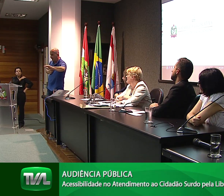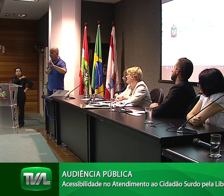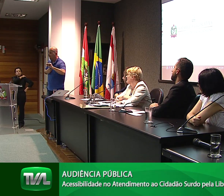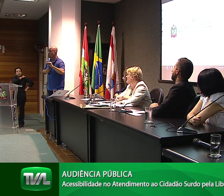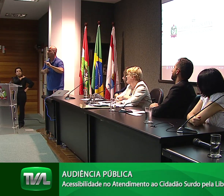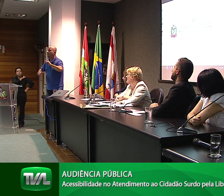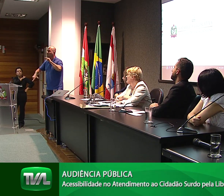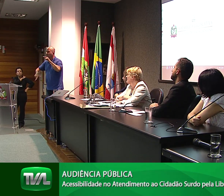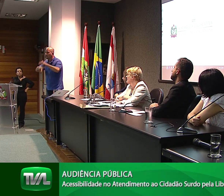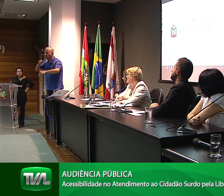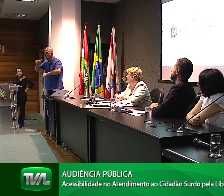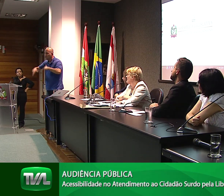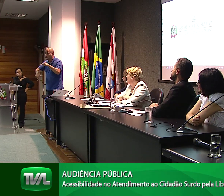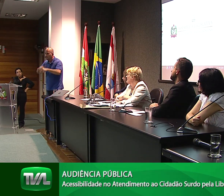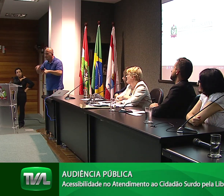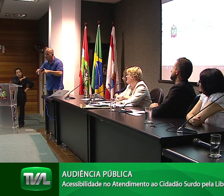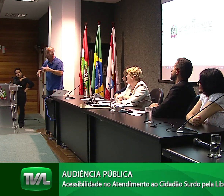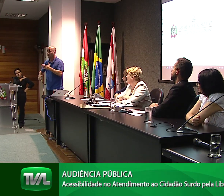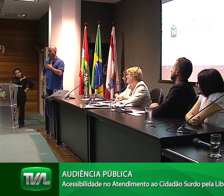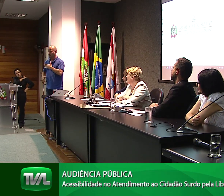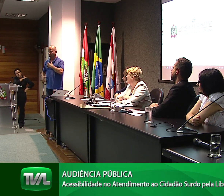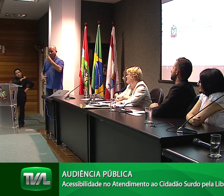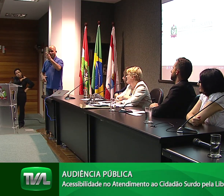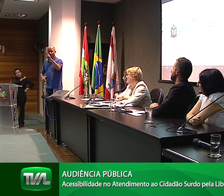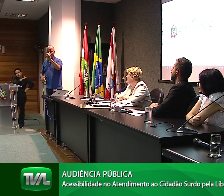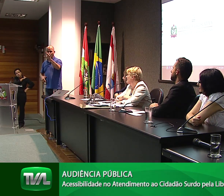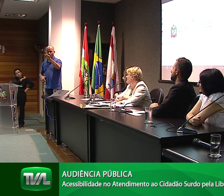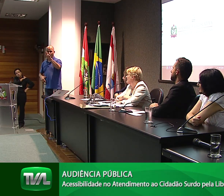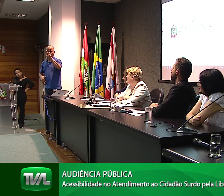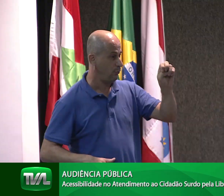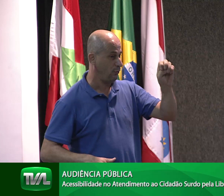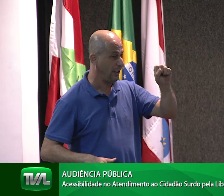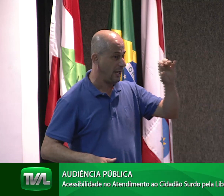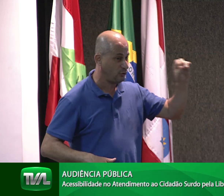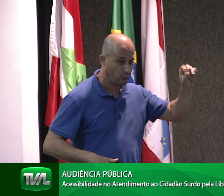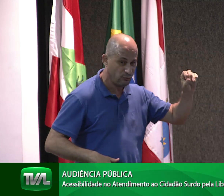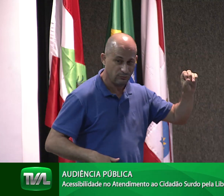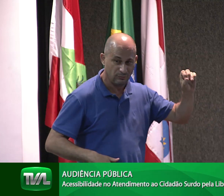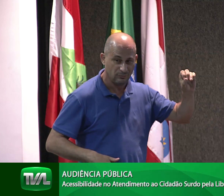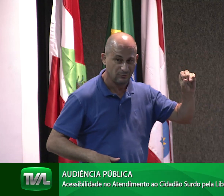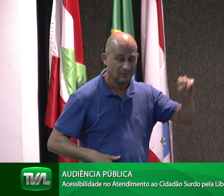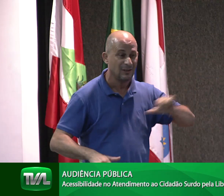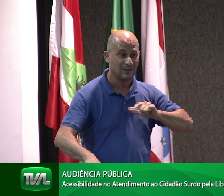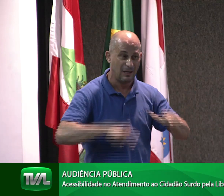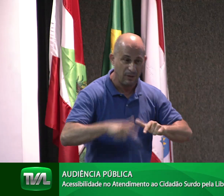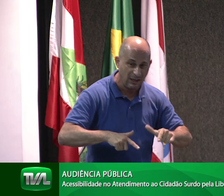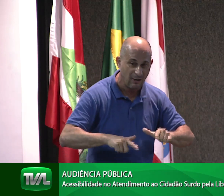base. Porque nós somos a base, nós somos os trabalhadores.